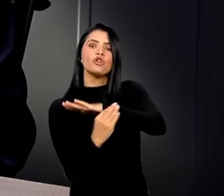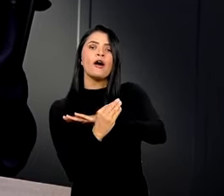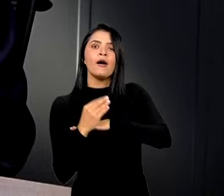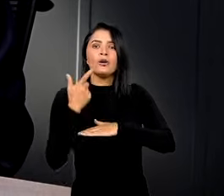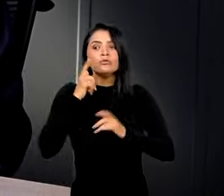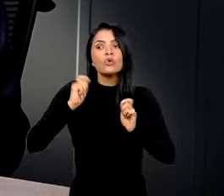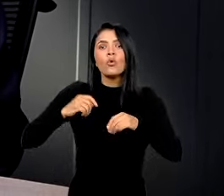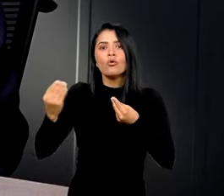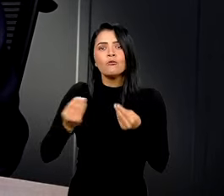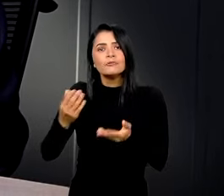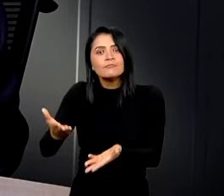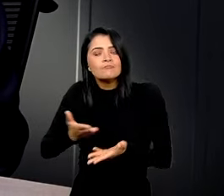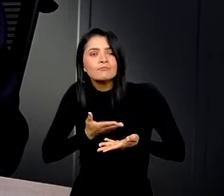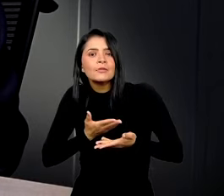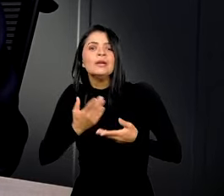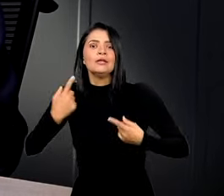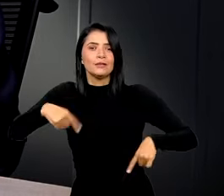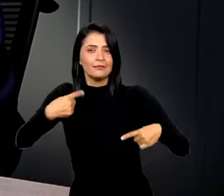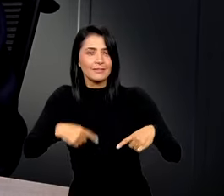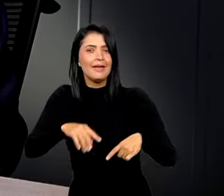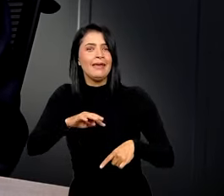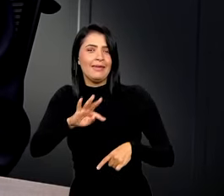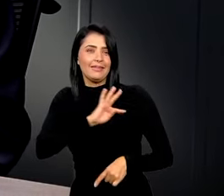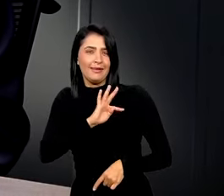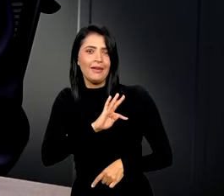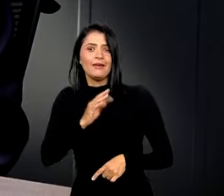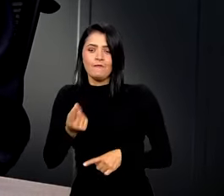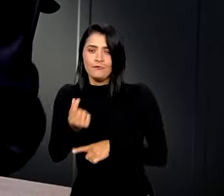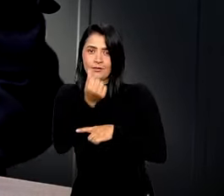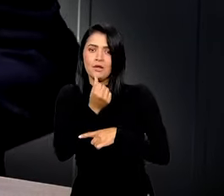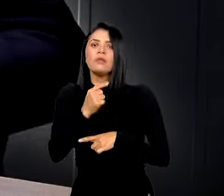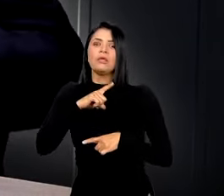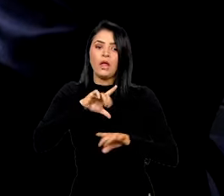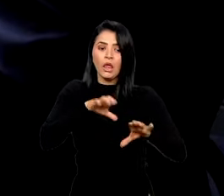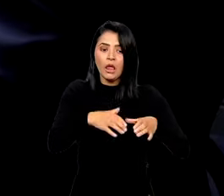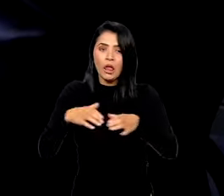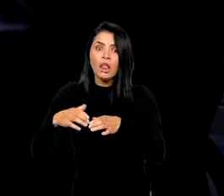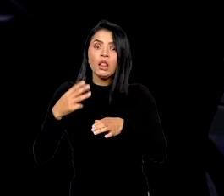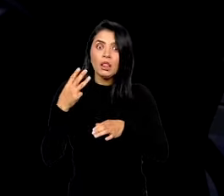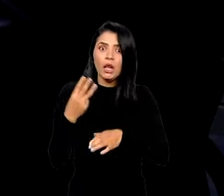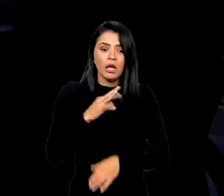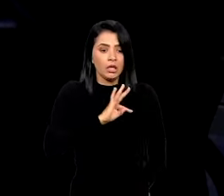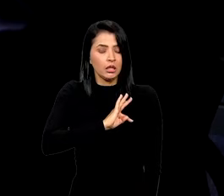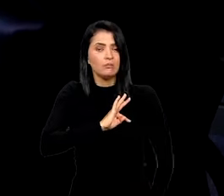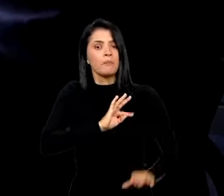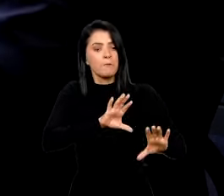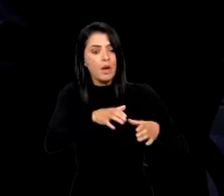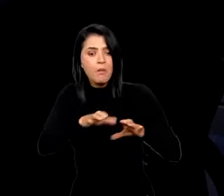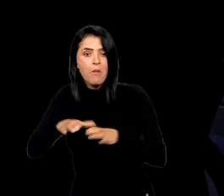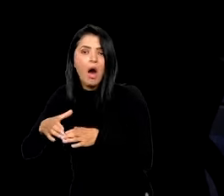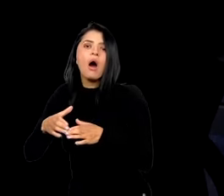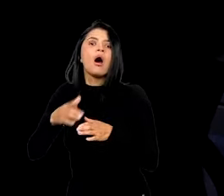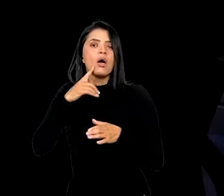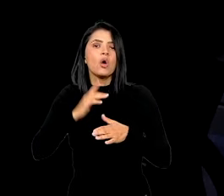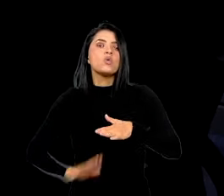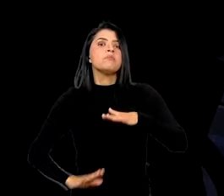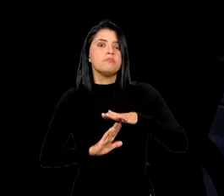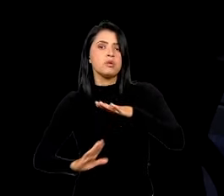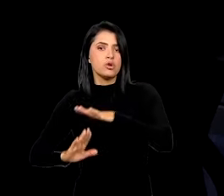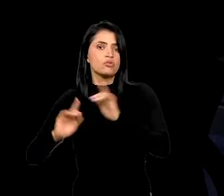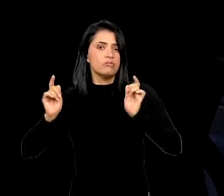a gestão técnica e financeira do SUAS. São 3 câmaras técnicas que são o limite que podem